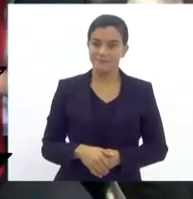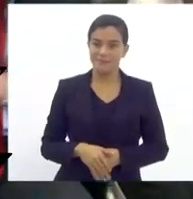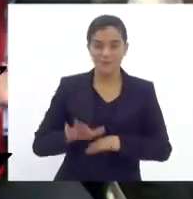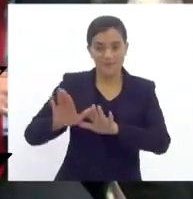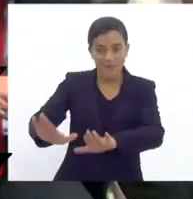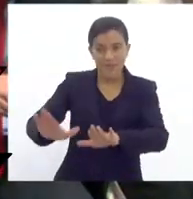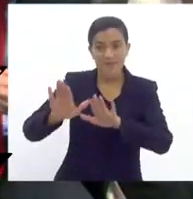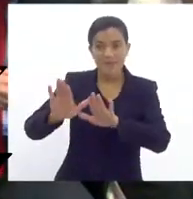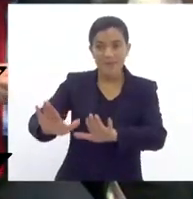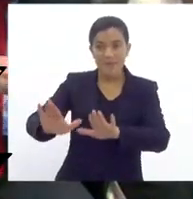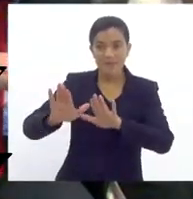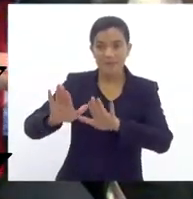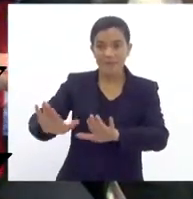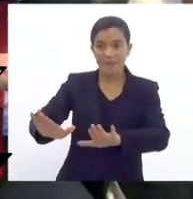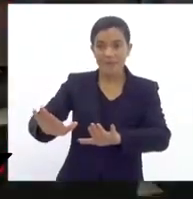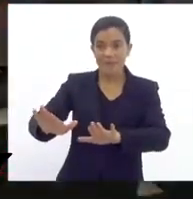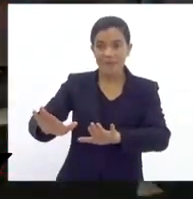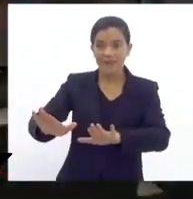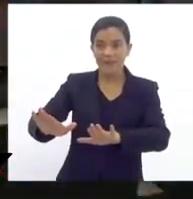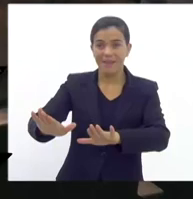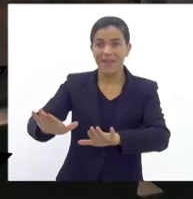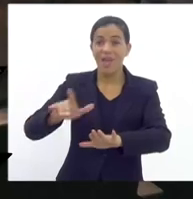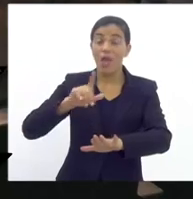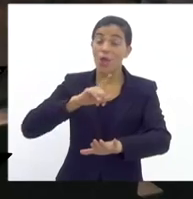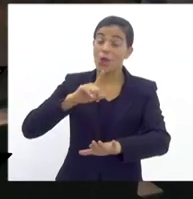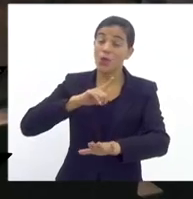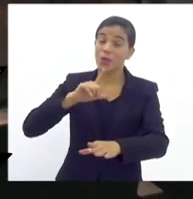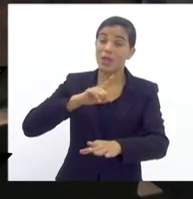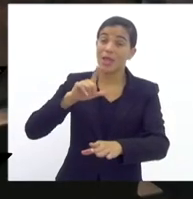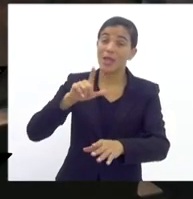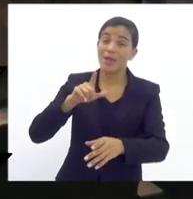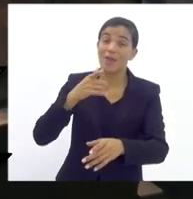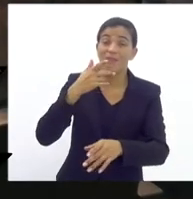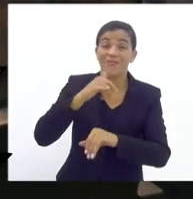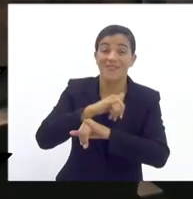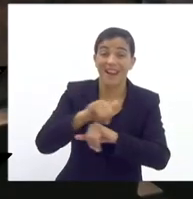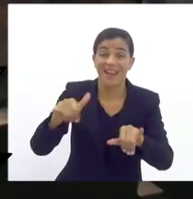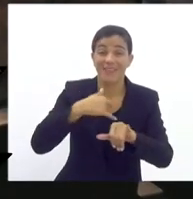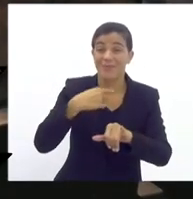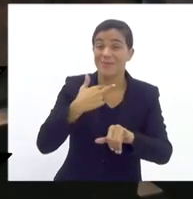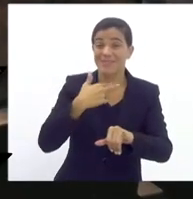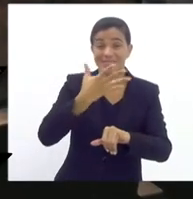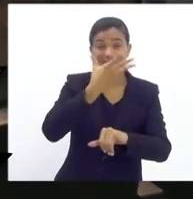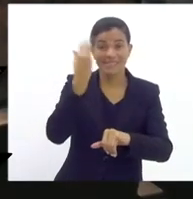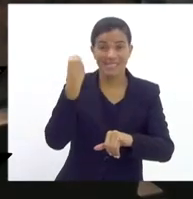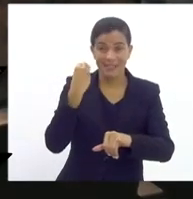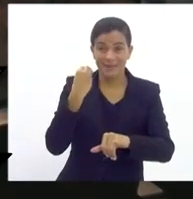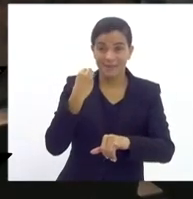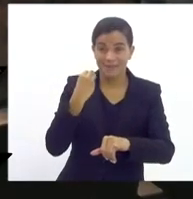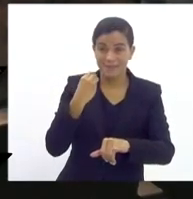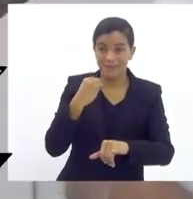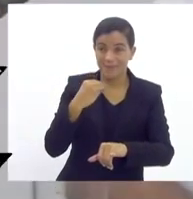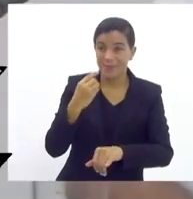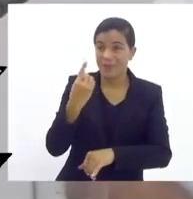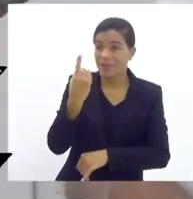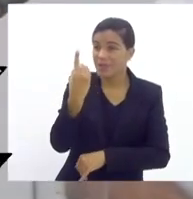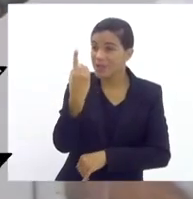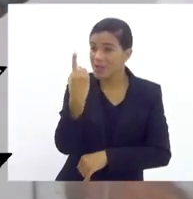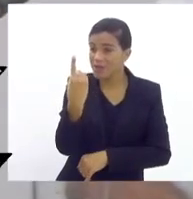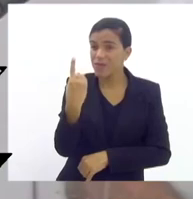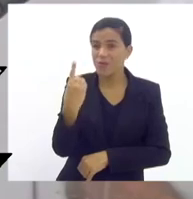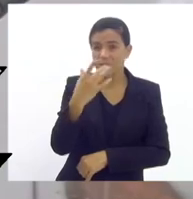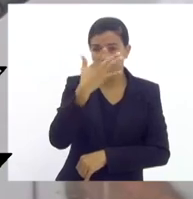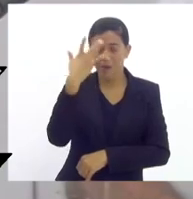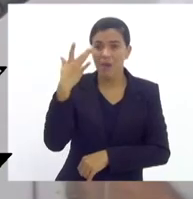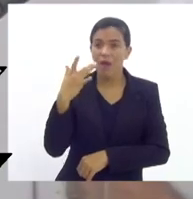mas desculpa gente eu tenho uma missão de falar uma coisa aqui que eu não pode esquecer teve uma um palimate que